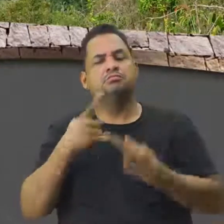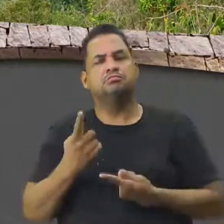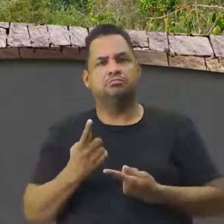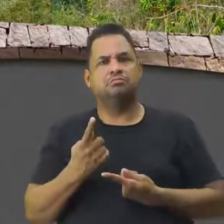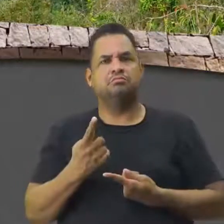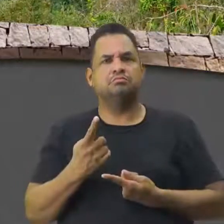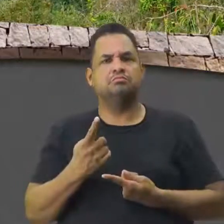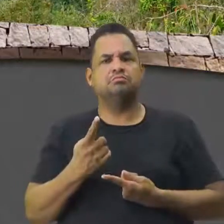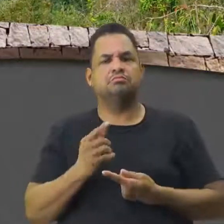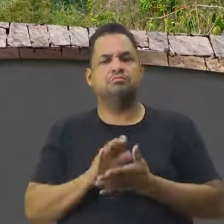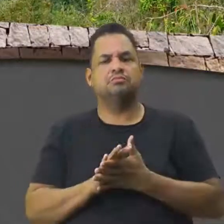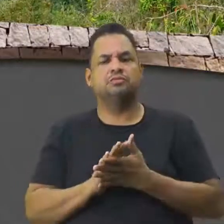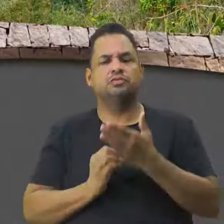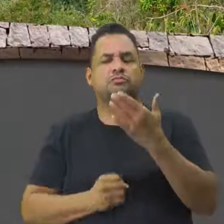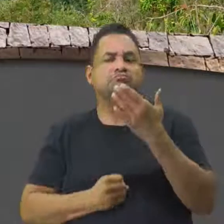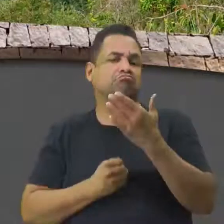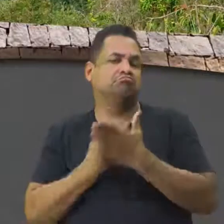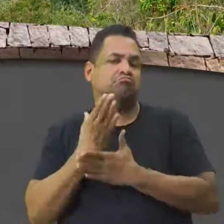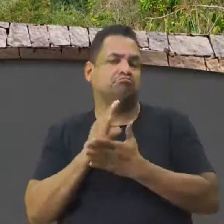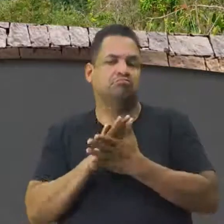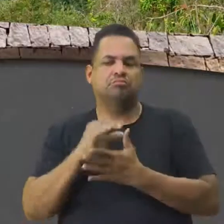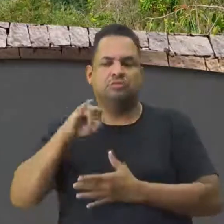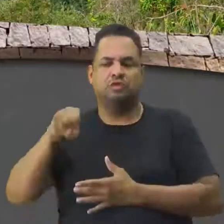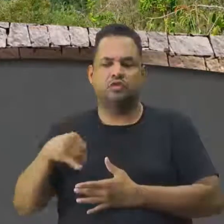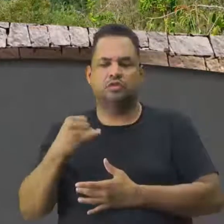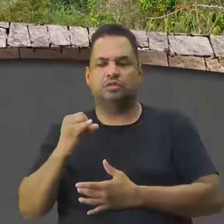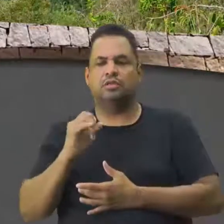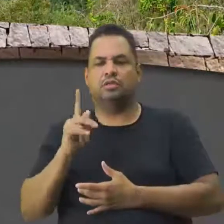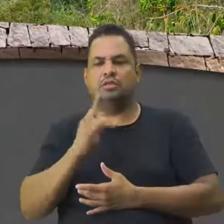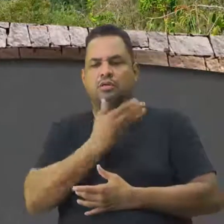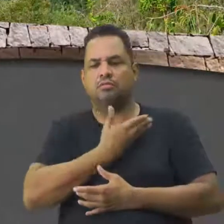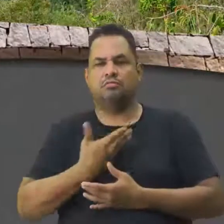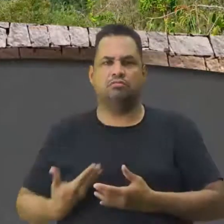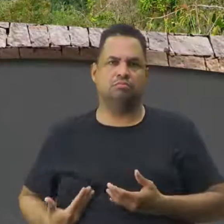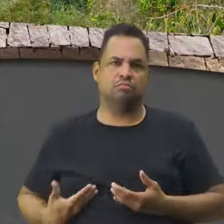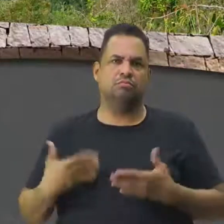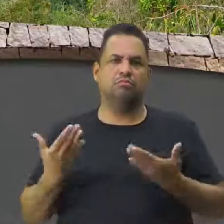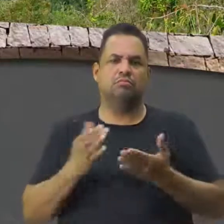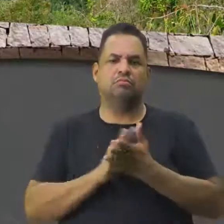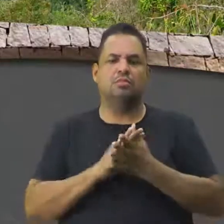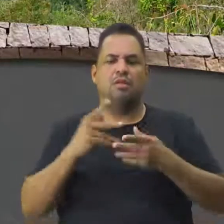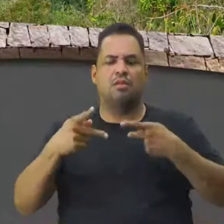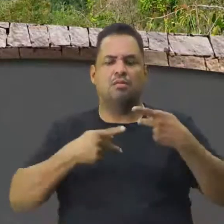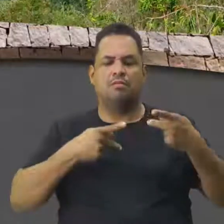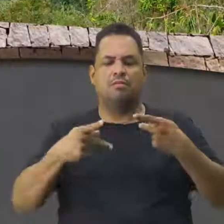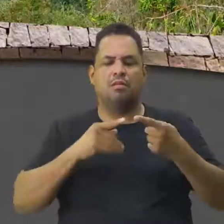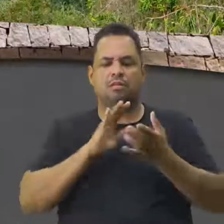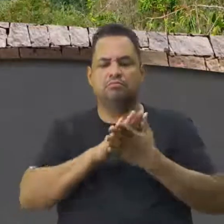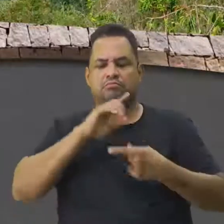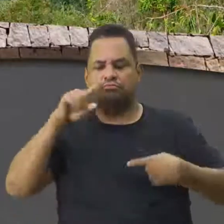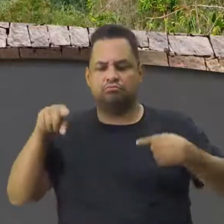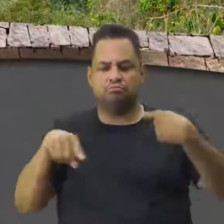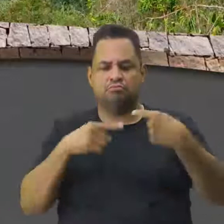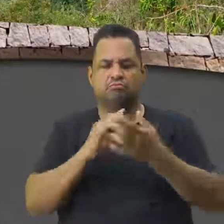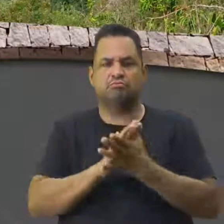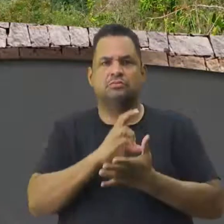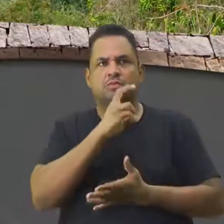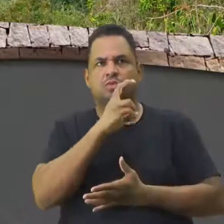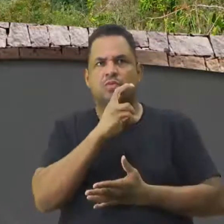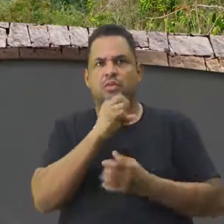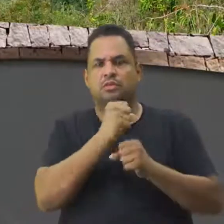Vem JK, Juscelino Kubitschek, aquele do plano de meta, 50 anos